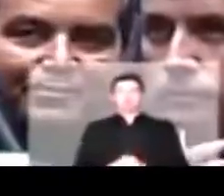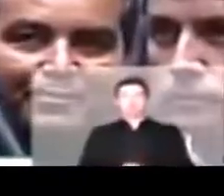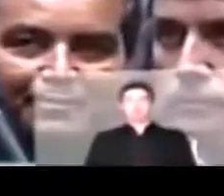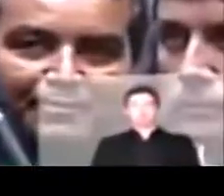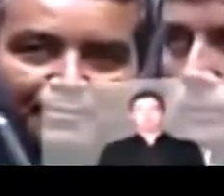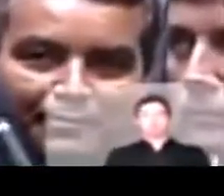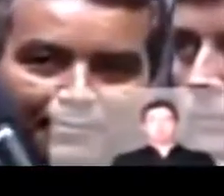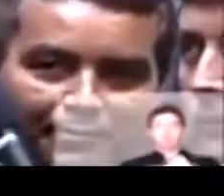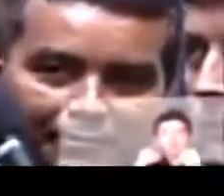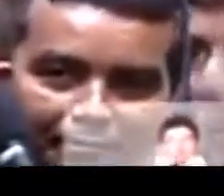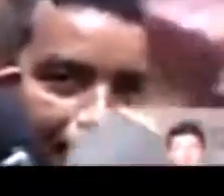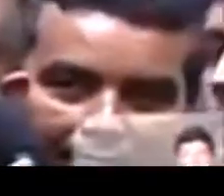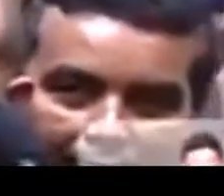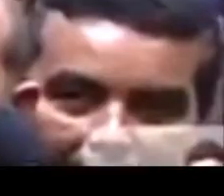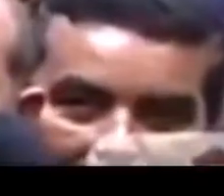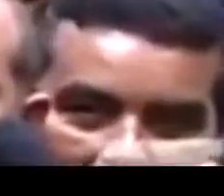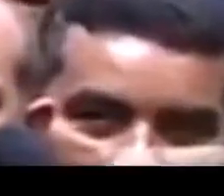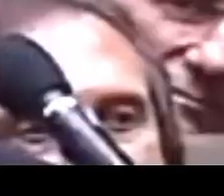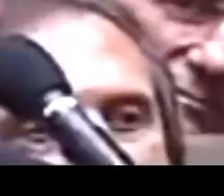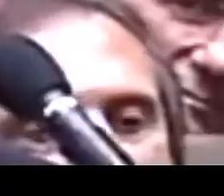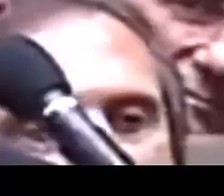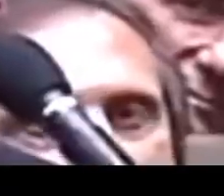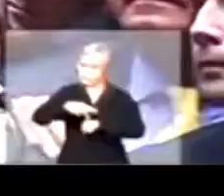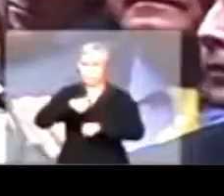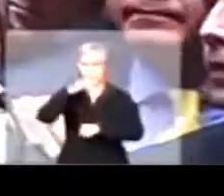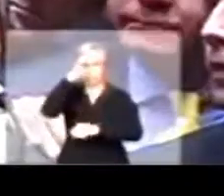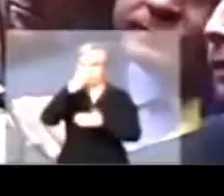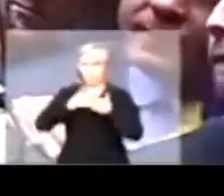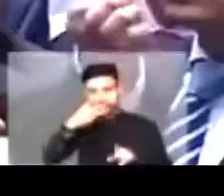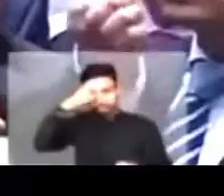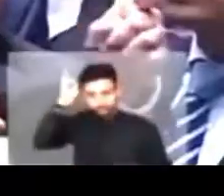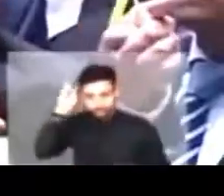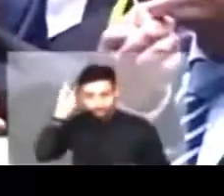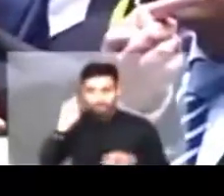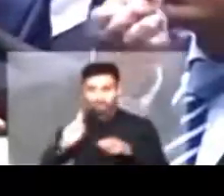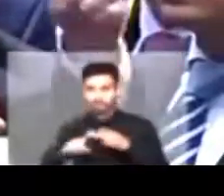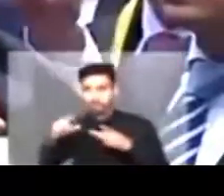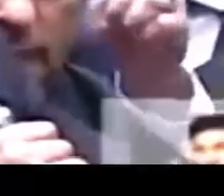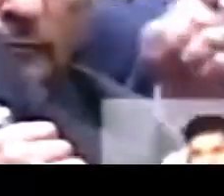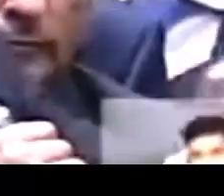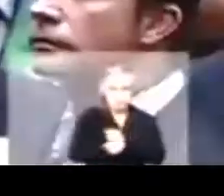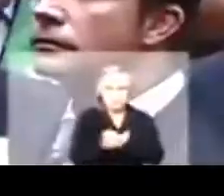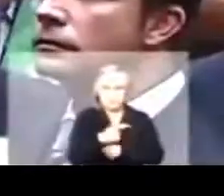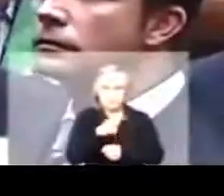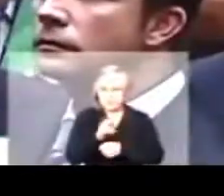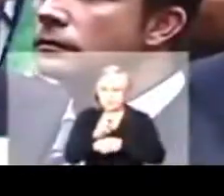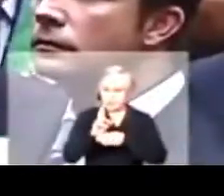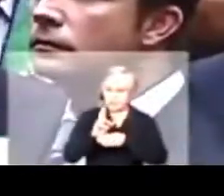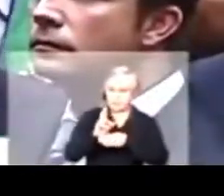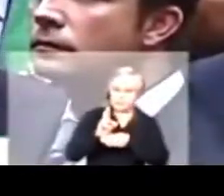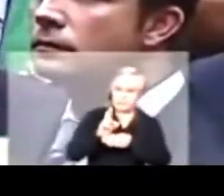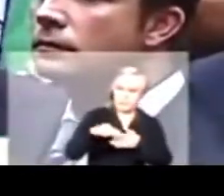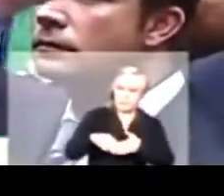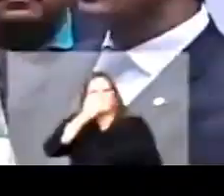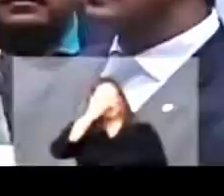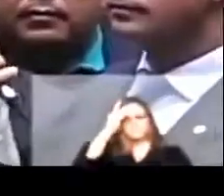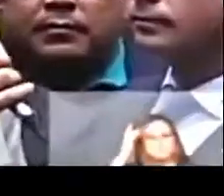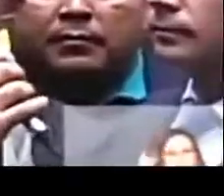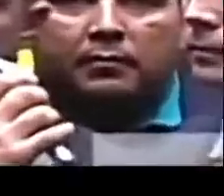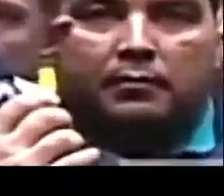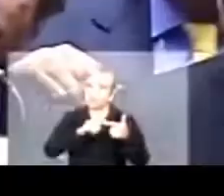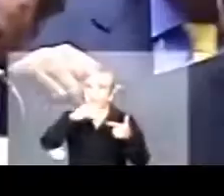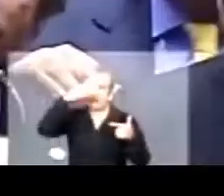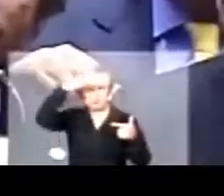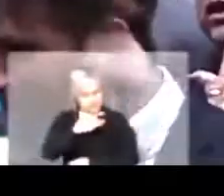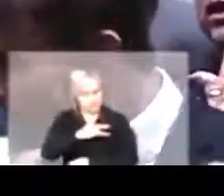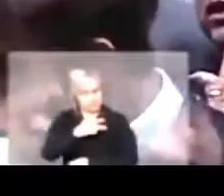Eduardo Cunha, você é um gangster. Político demagogo. Acusado de ser ladrão. Réu por corrupção.